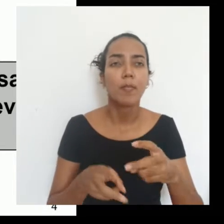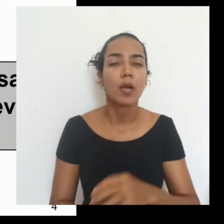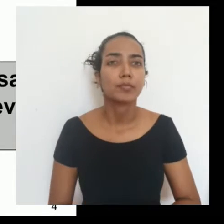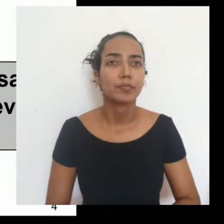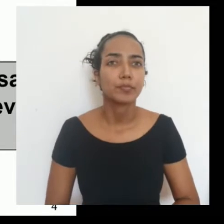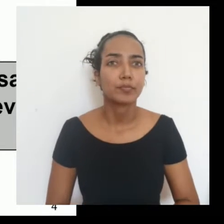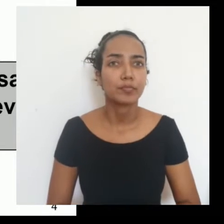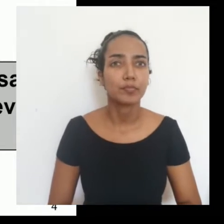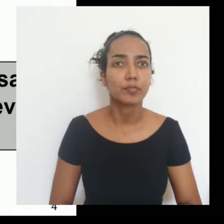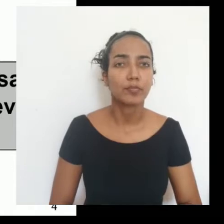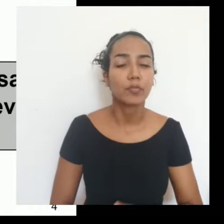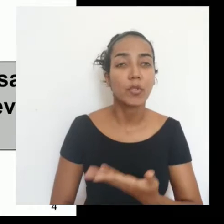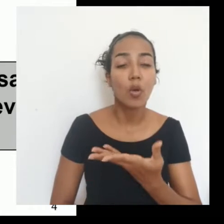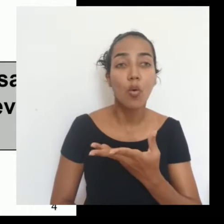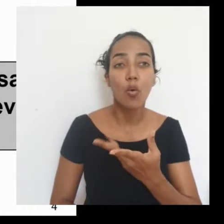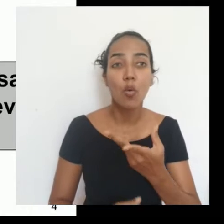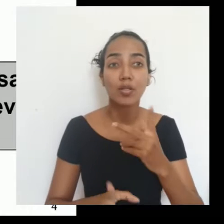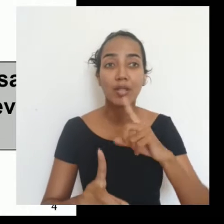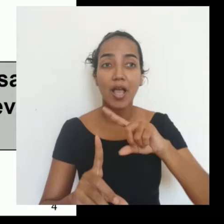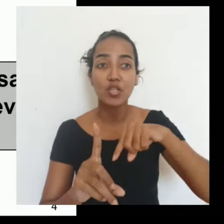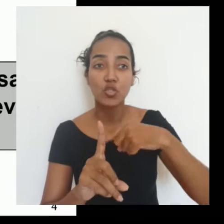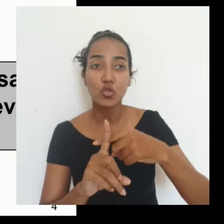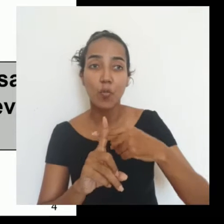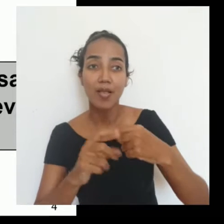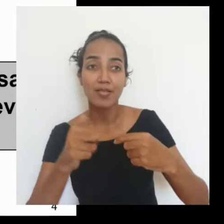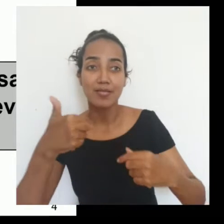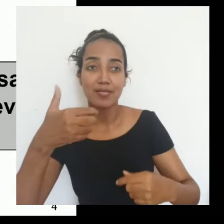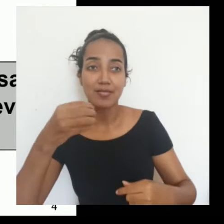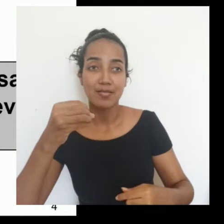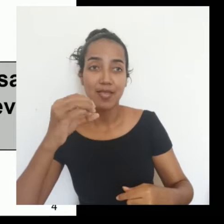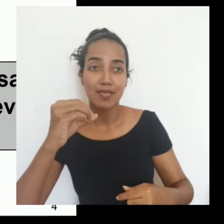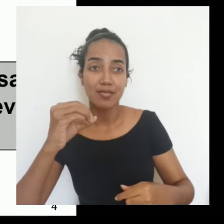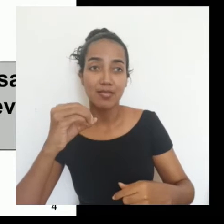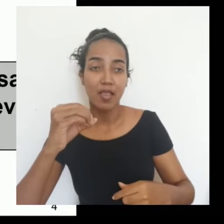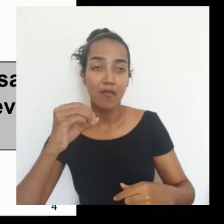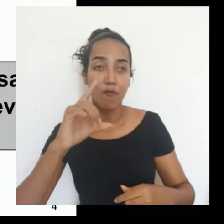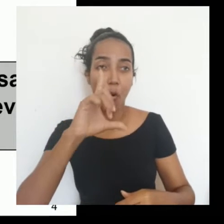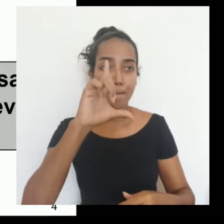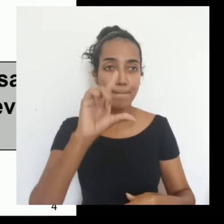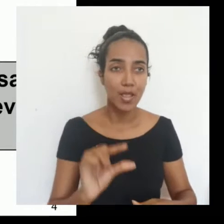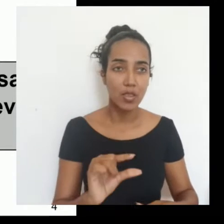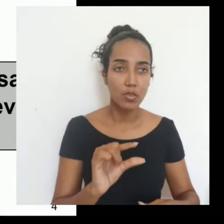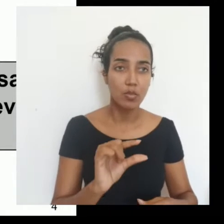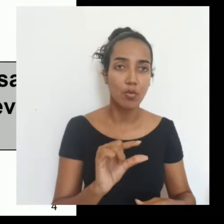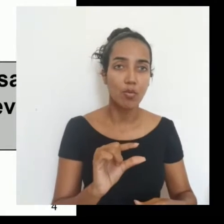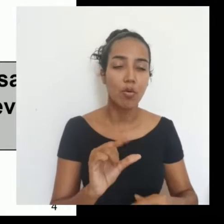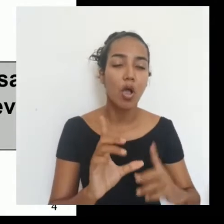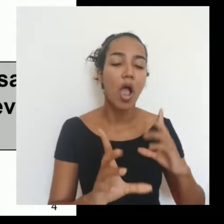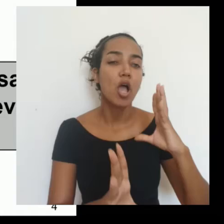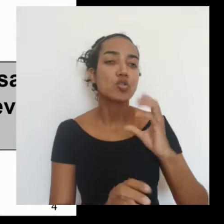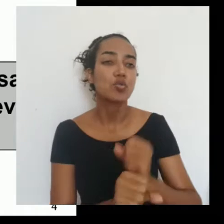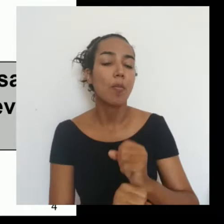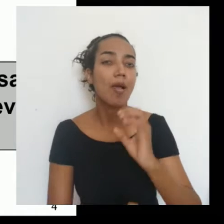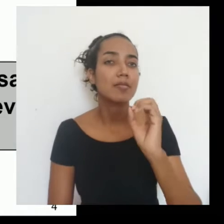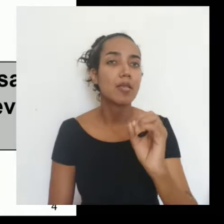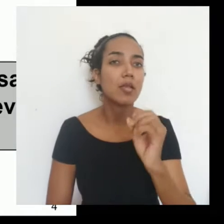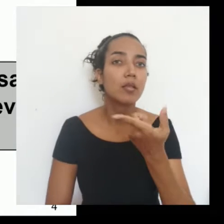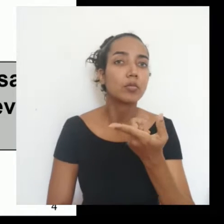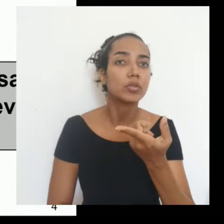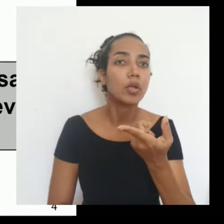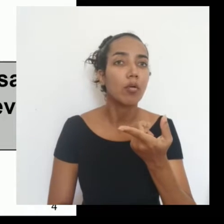Enquanto a soma for menor do que 100, ou seja, essa condição aqui inicialmente ela é verdade, soma é 0. Então ele entra aqui pelo menos uma